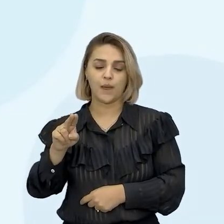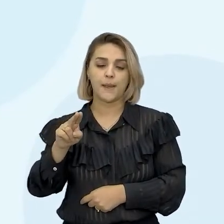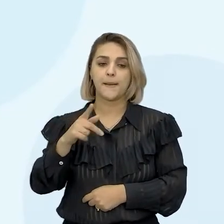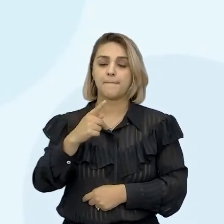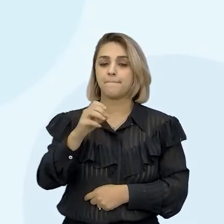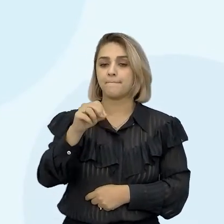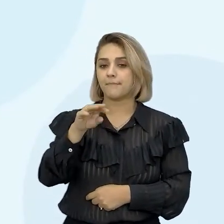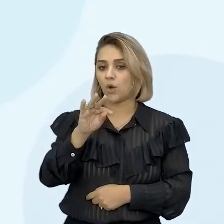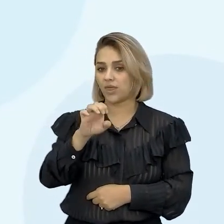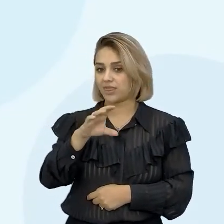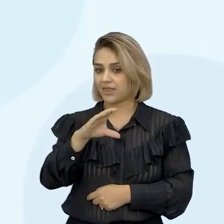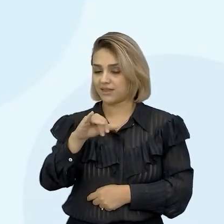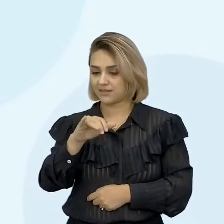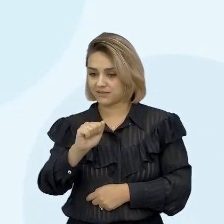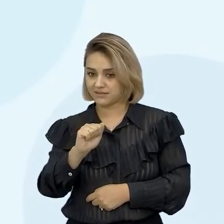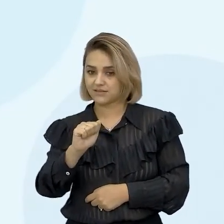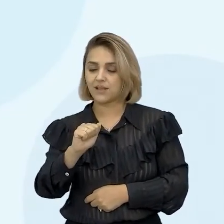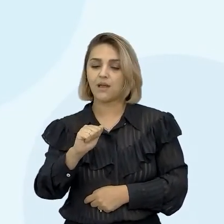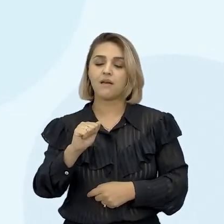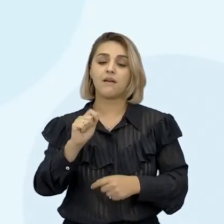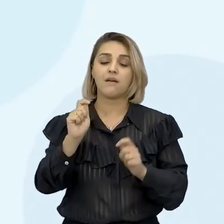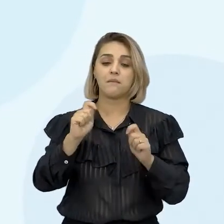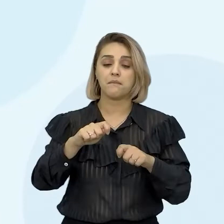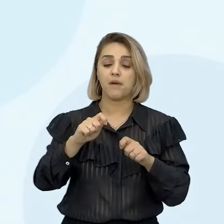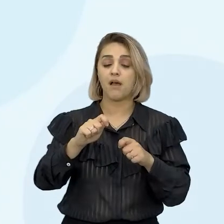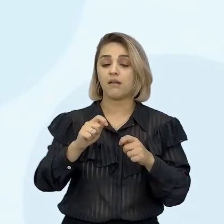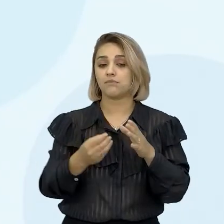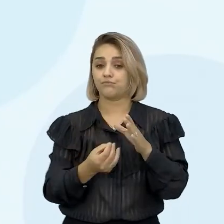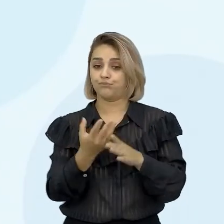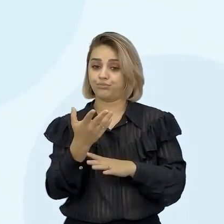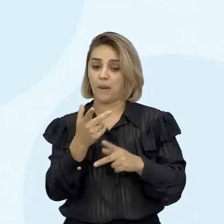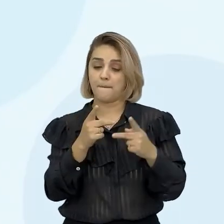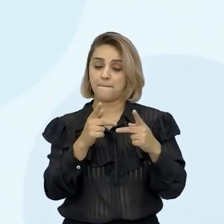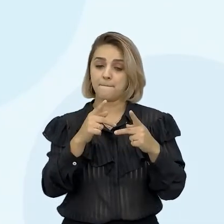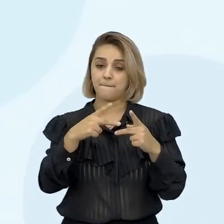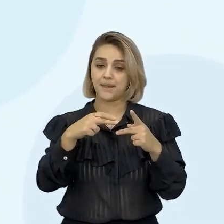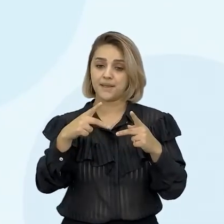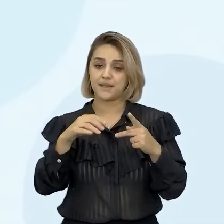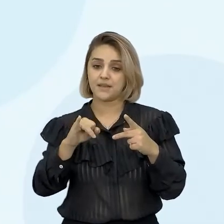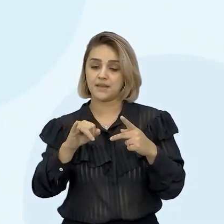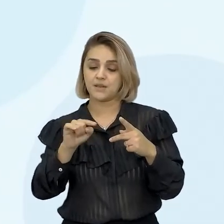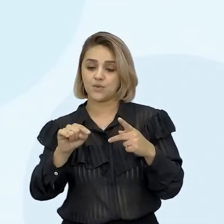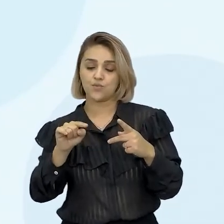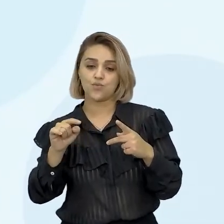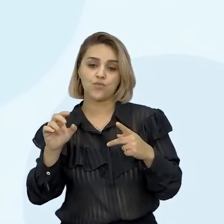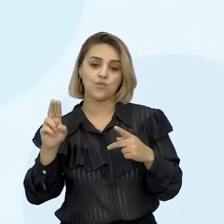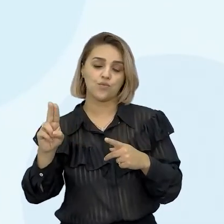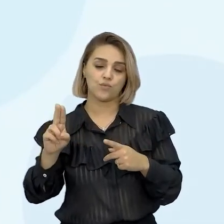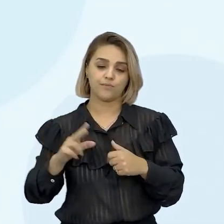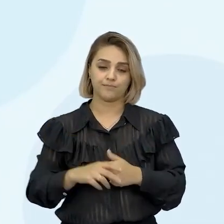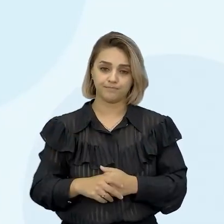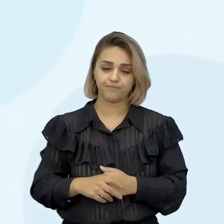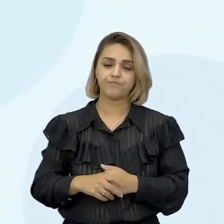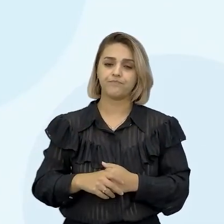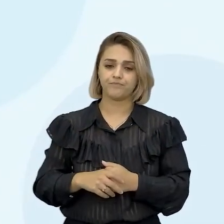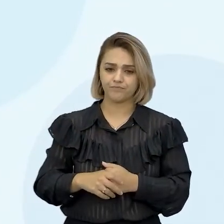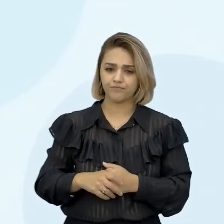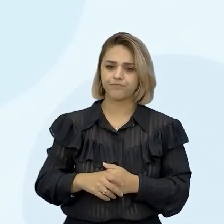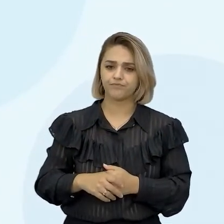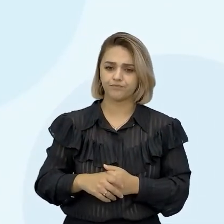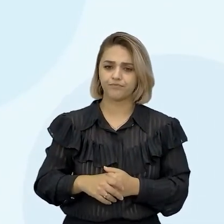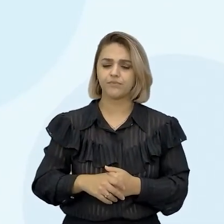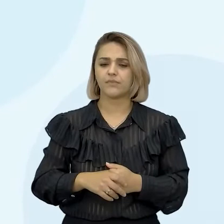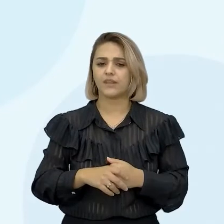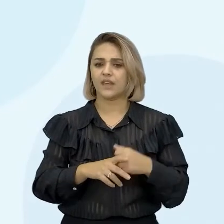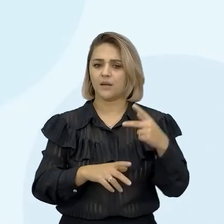a potência é a corrente elétrica vezes a diferença de potencial aí Magna Não